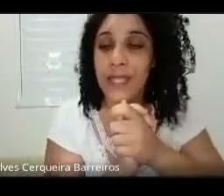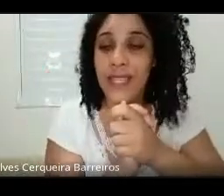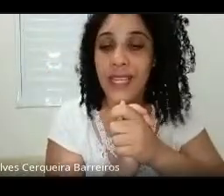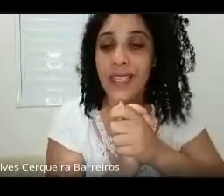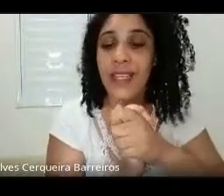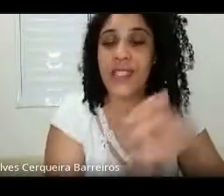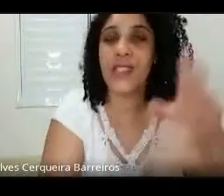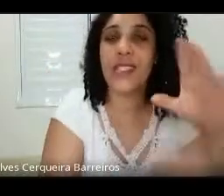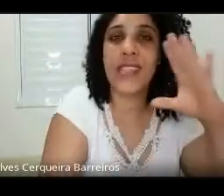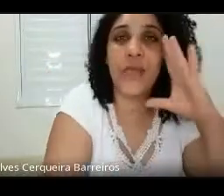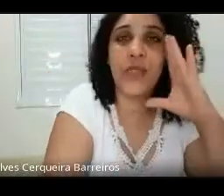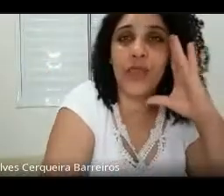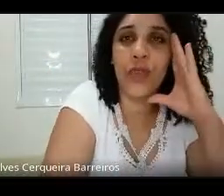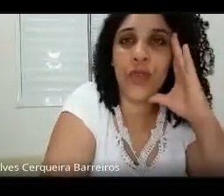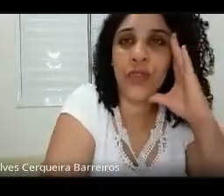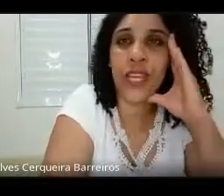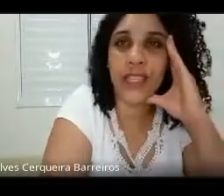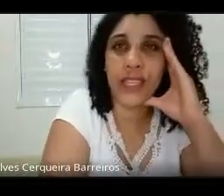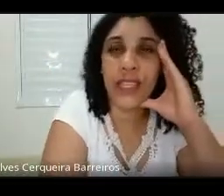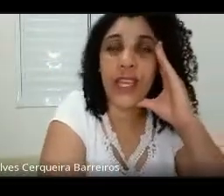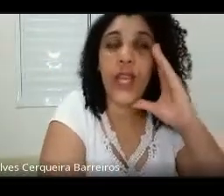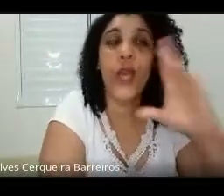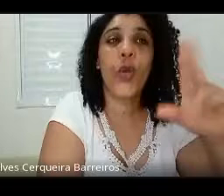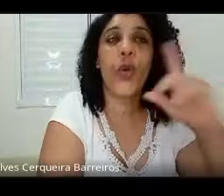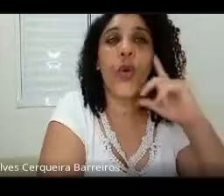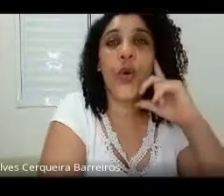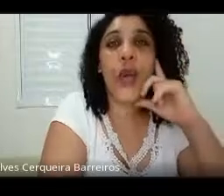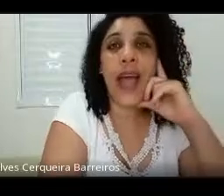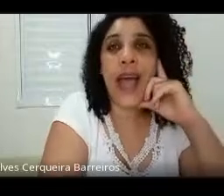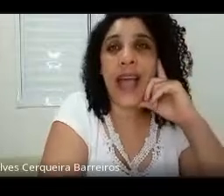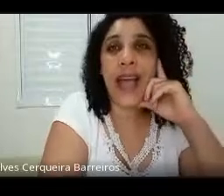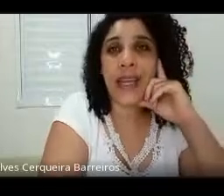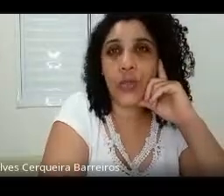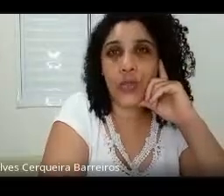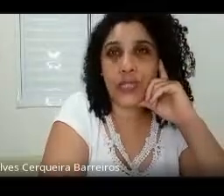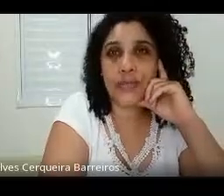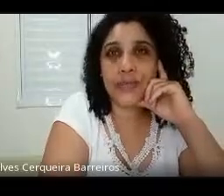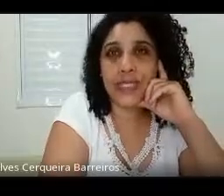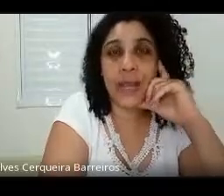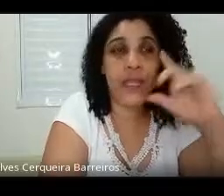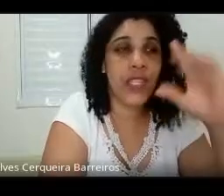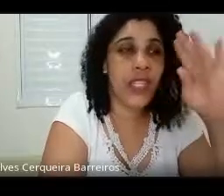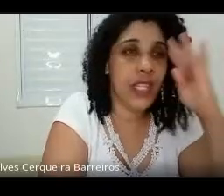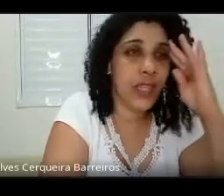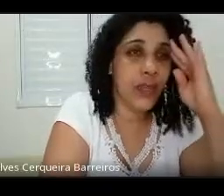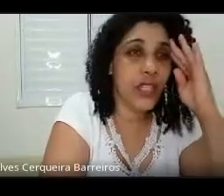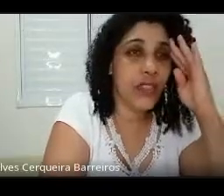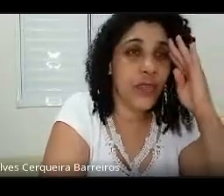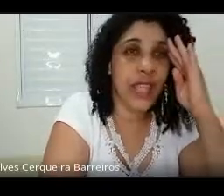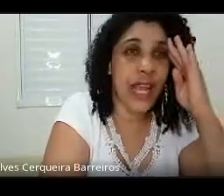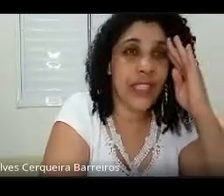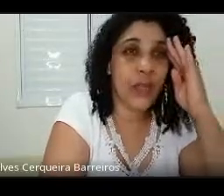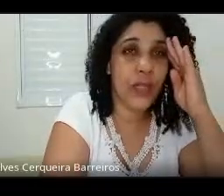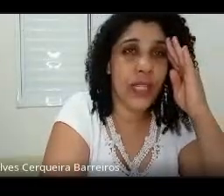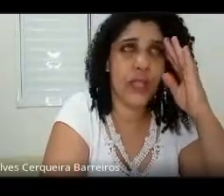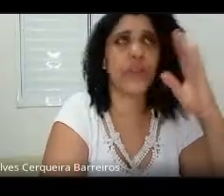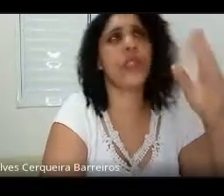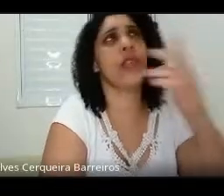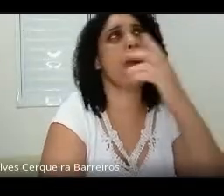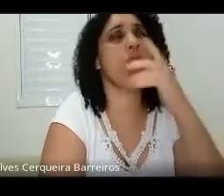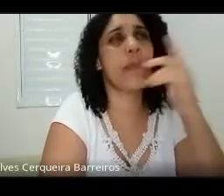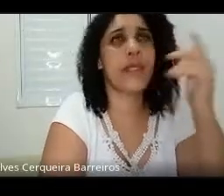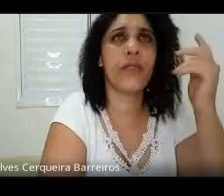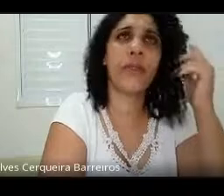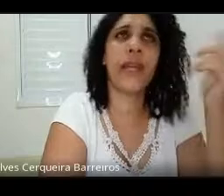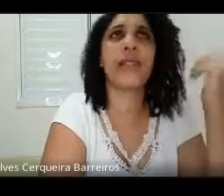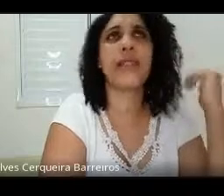aula passada. Você não sabe o sufoco que eu fiquei aqui com a aluna. Menina, uma dificuldade da comunicação.